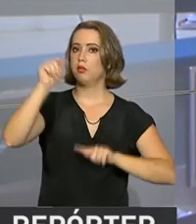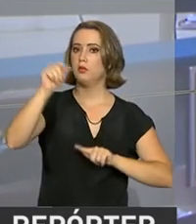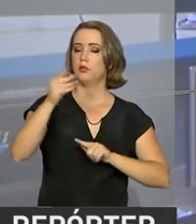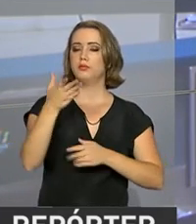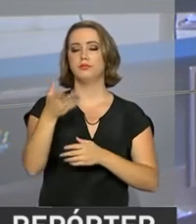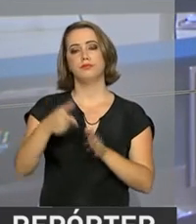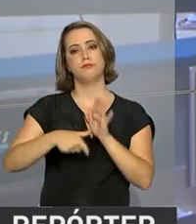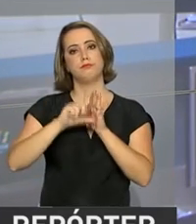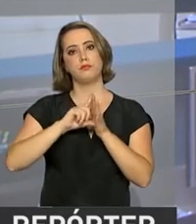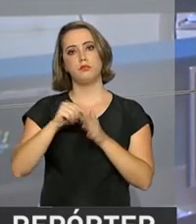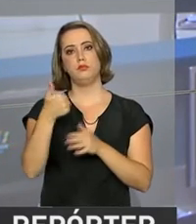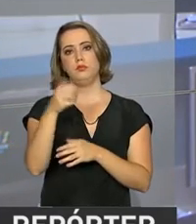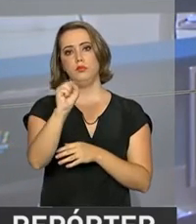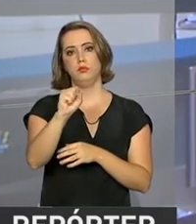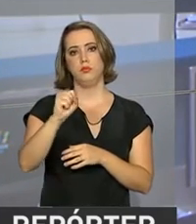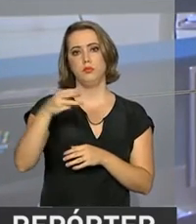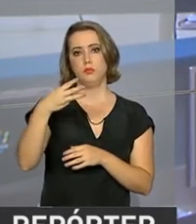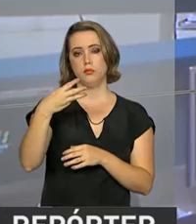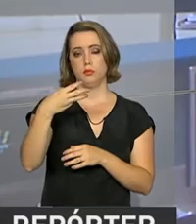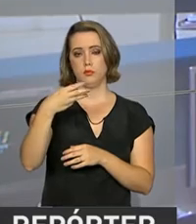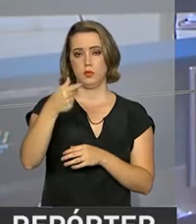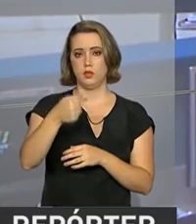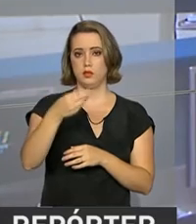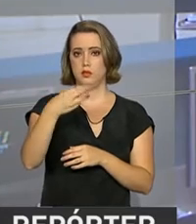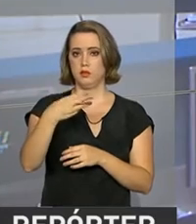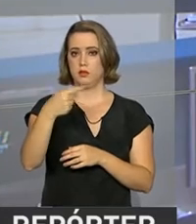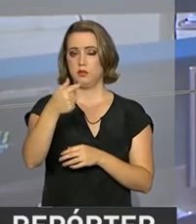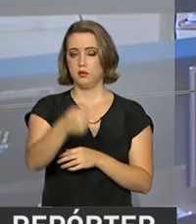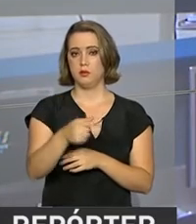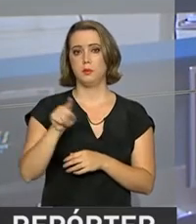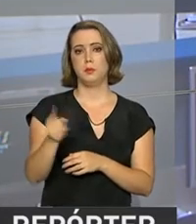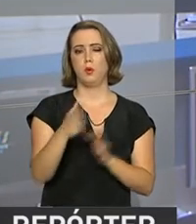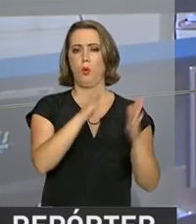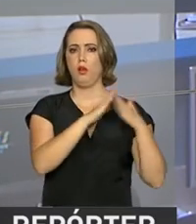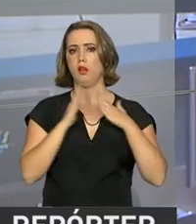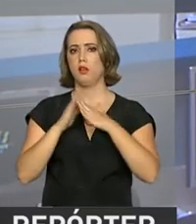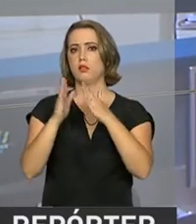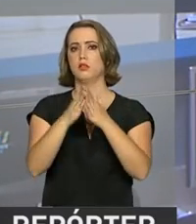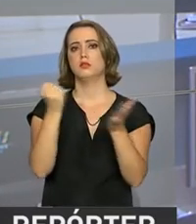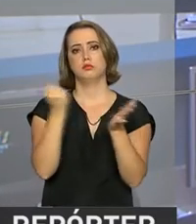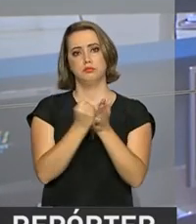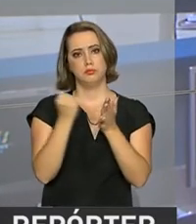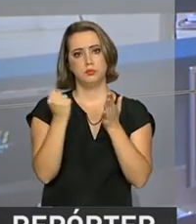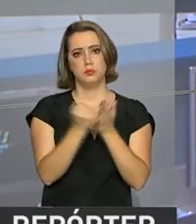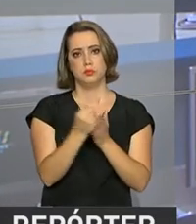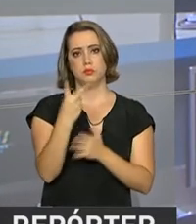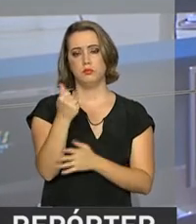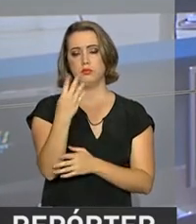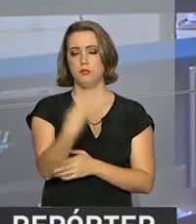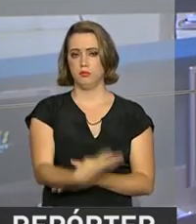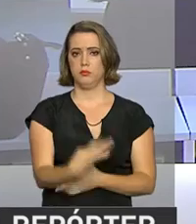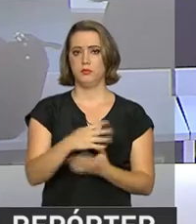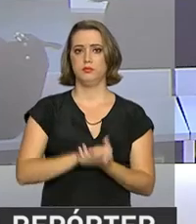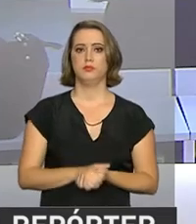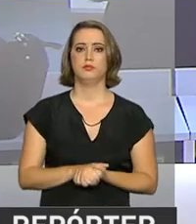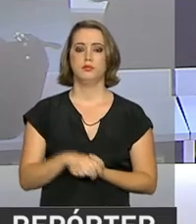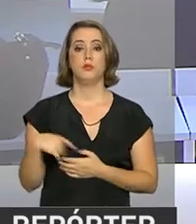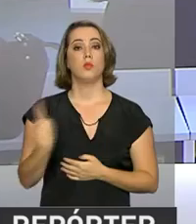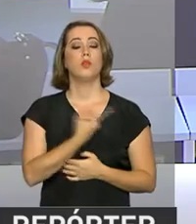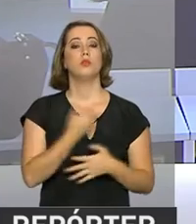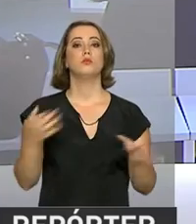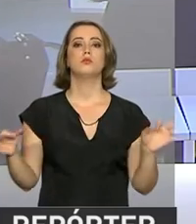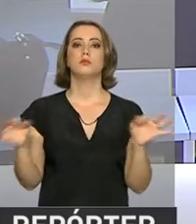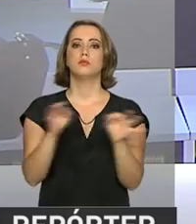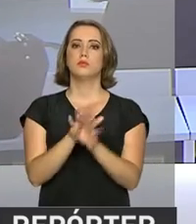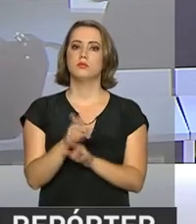que era de 18 mil 737 unidades contratadas em 2014 nós ficamos